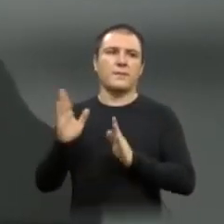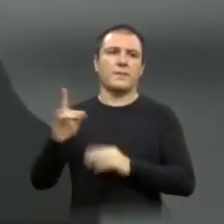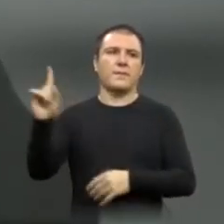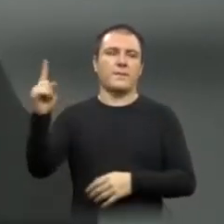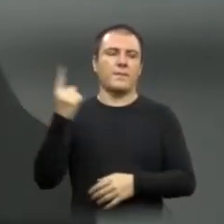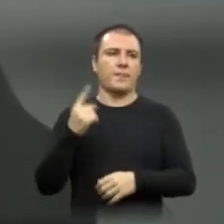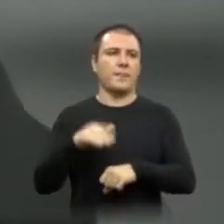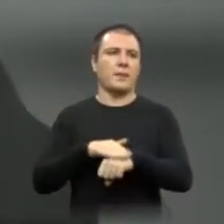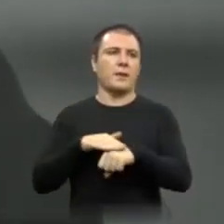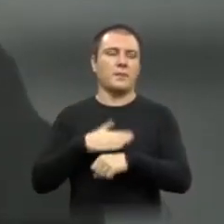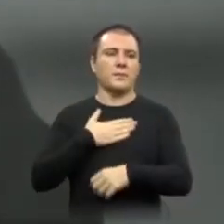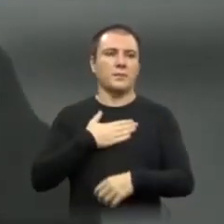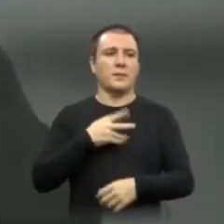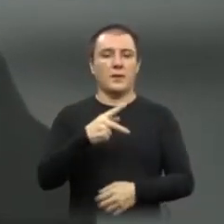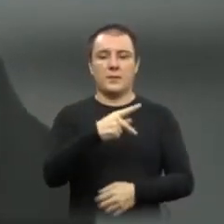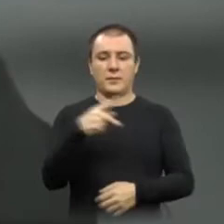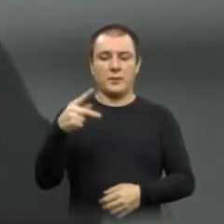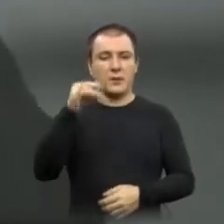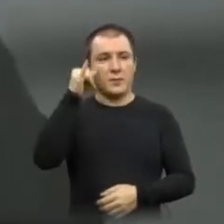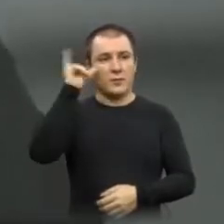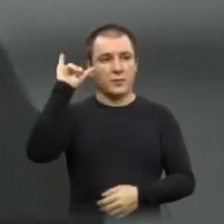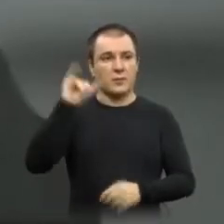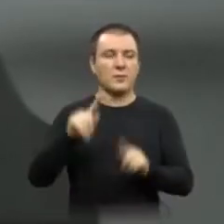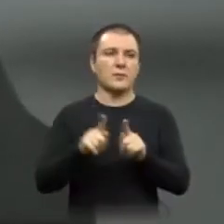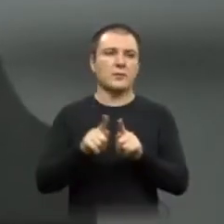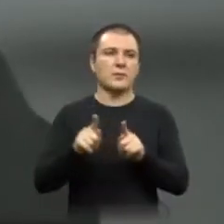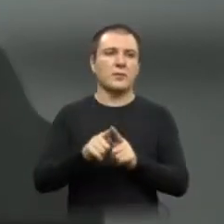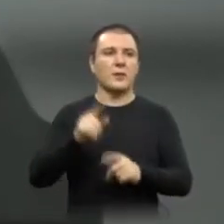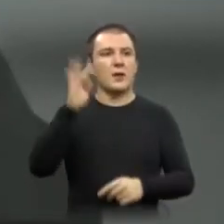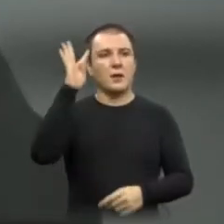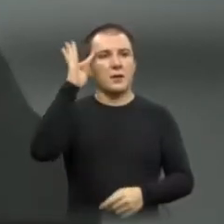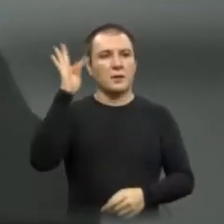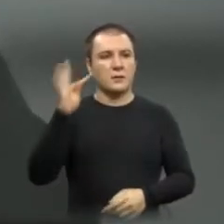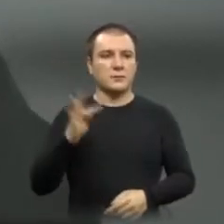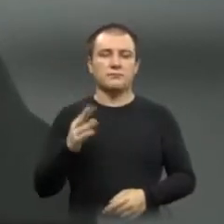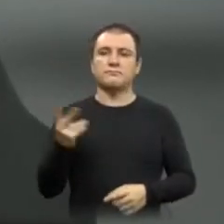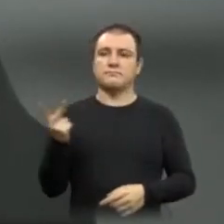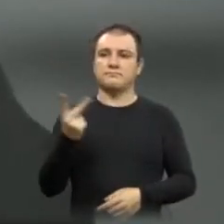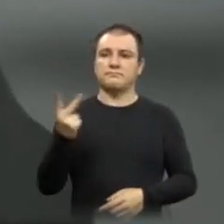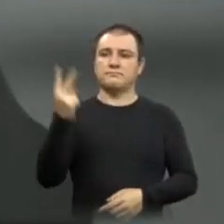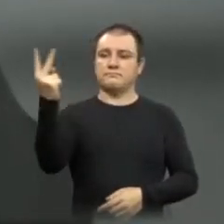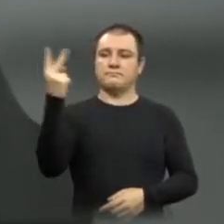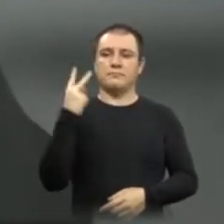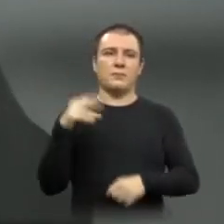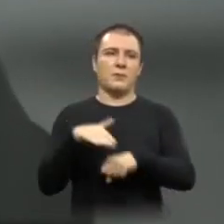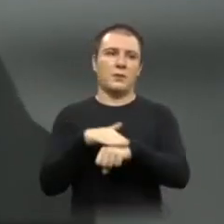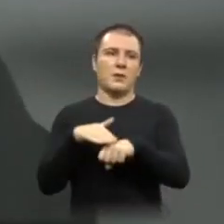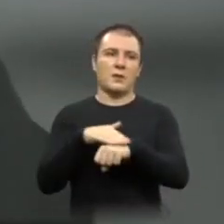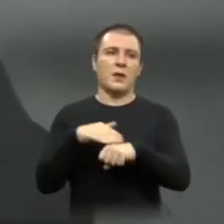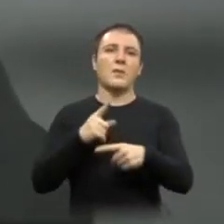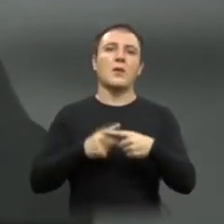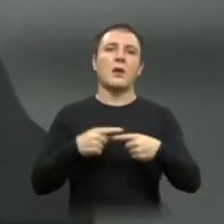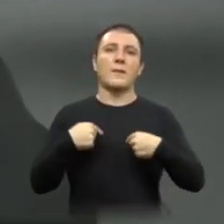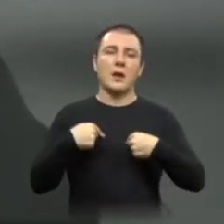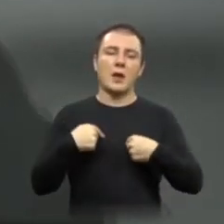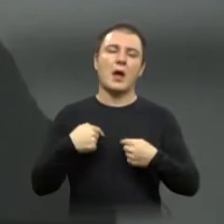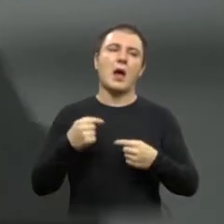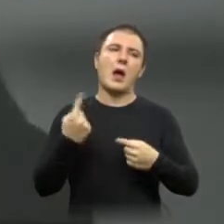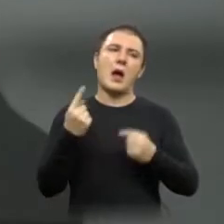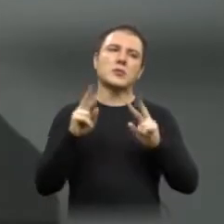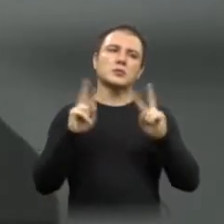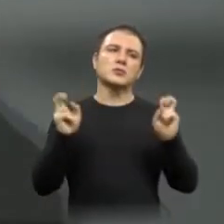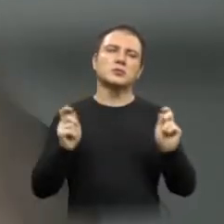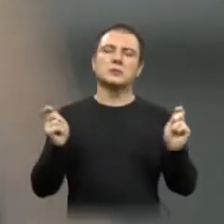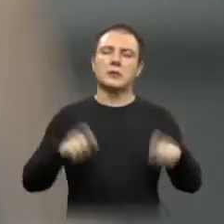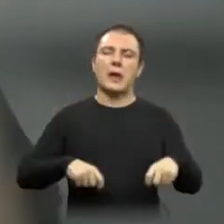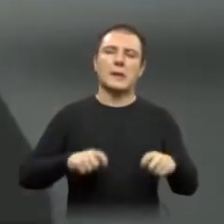isso em especial para o presidente boi EA vice-presidente Tainara que me procurar essa semana sobre uma questão e a gente pode ali